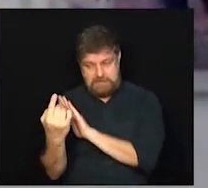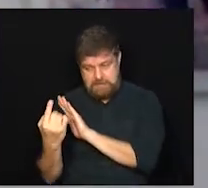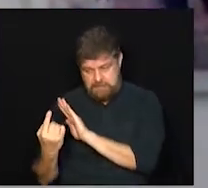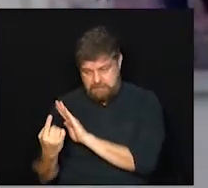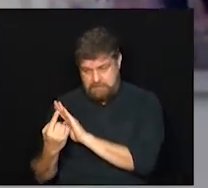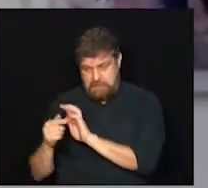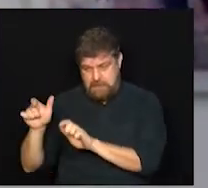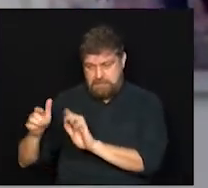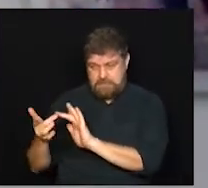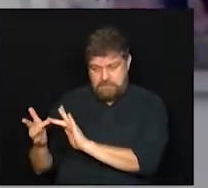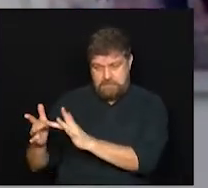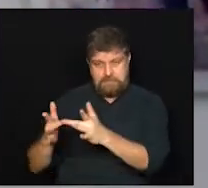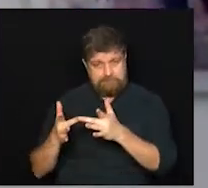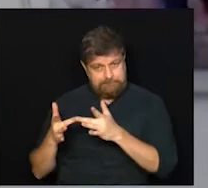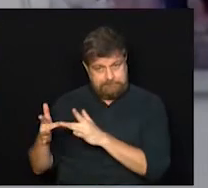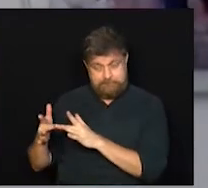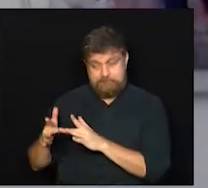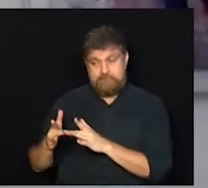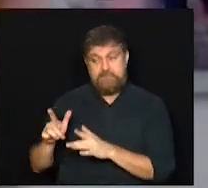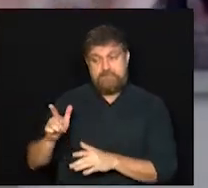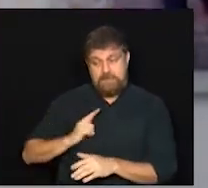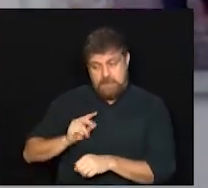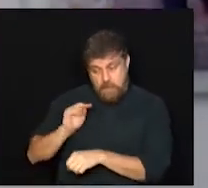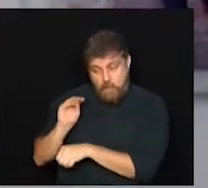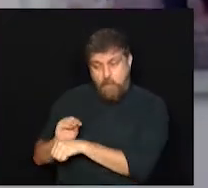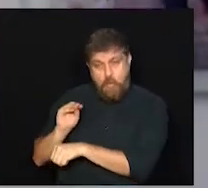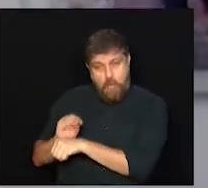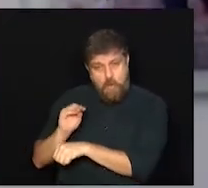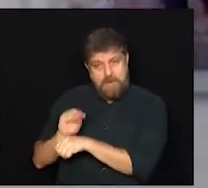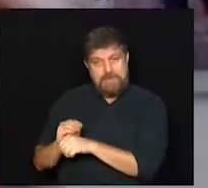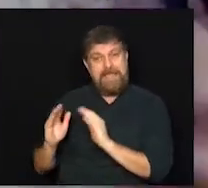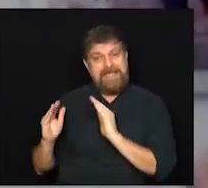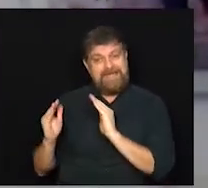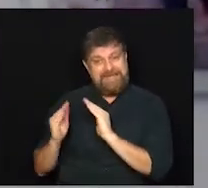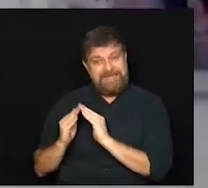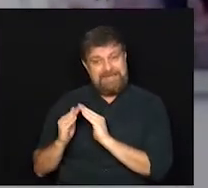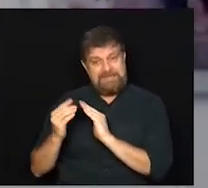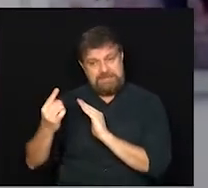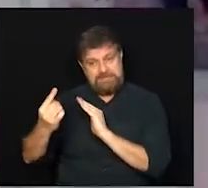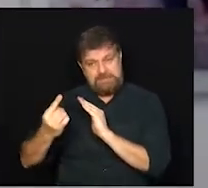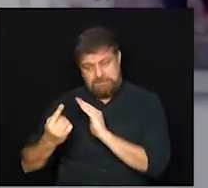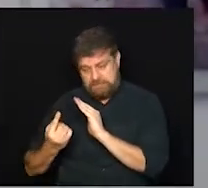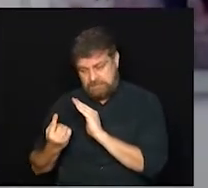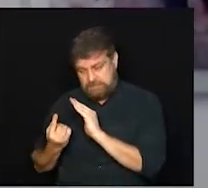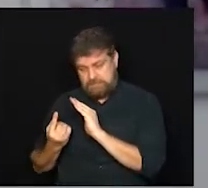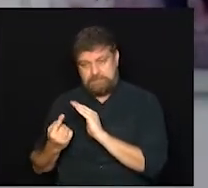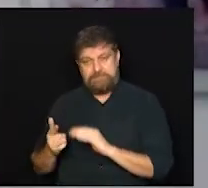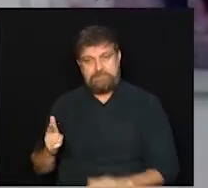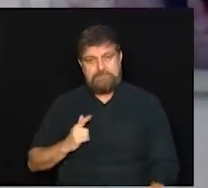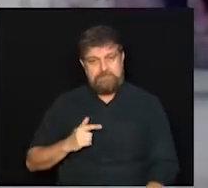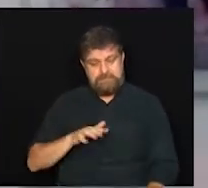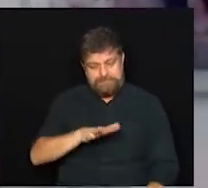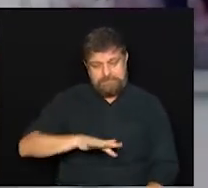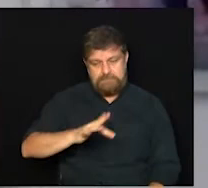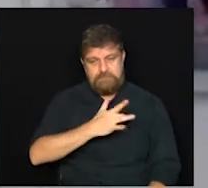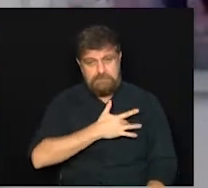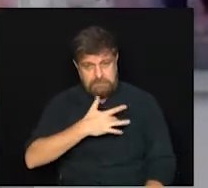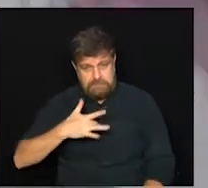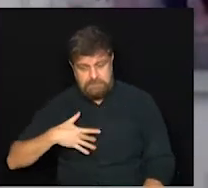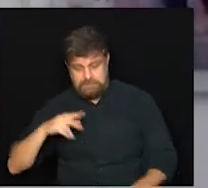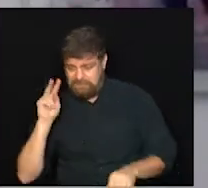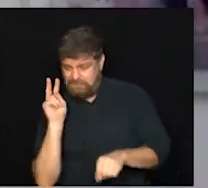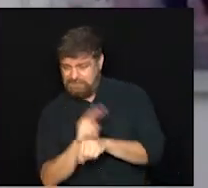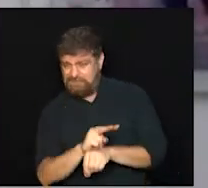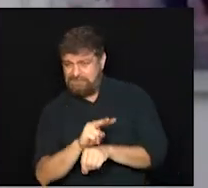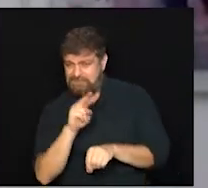redor dela que pode ter sido contaminado, isolar. Então, o cuidado sanitário